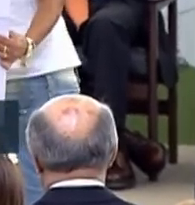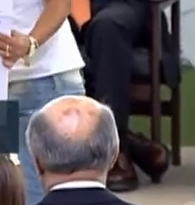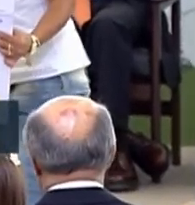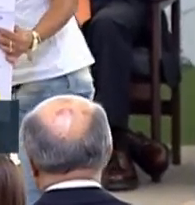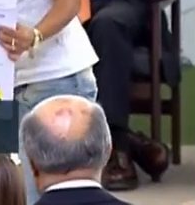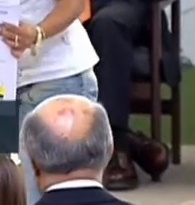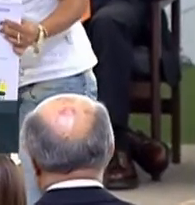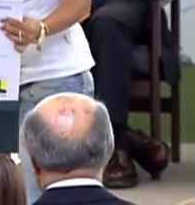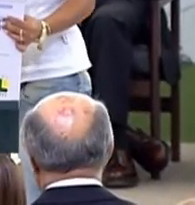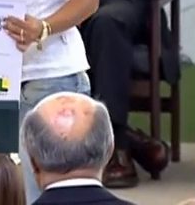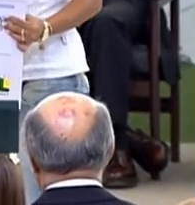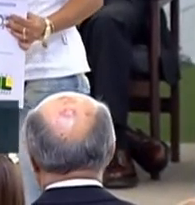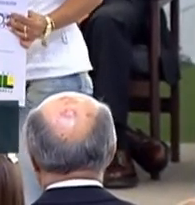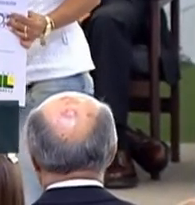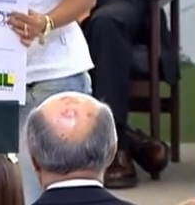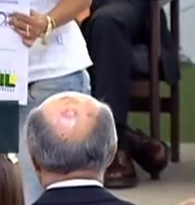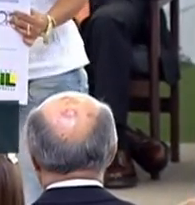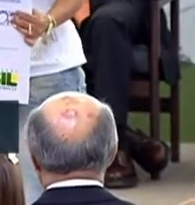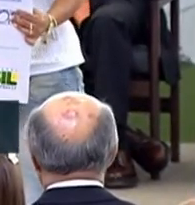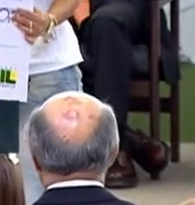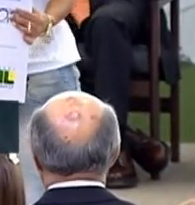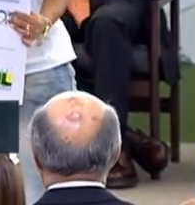E aí